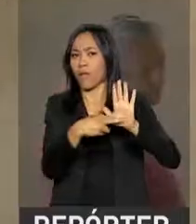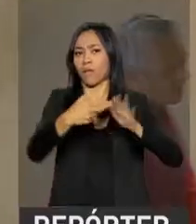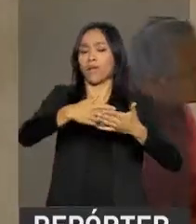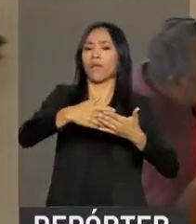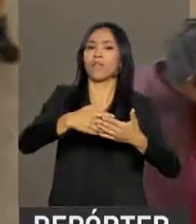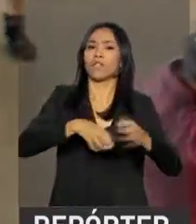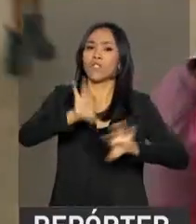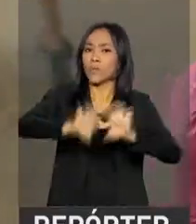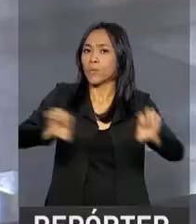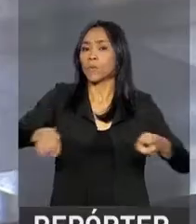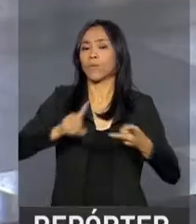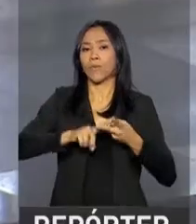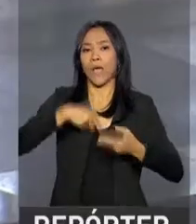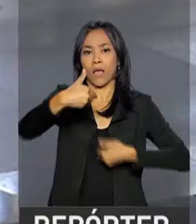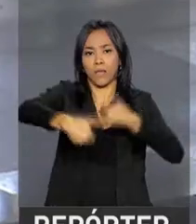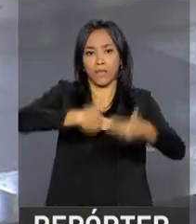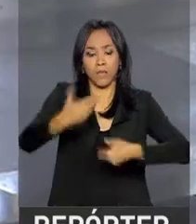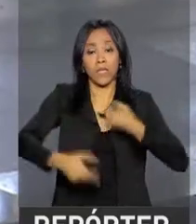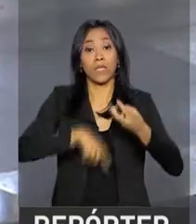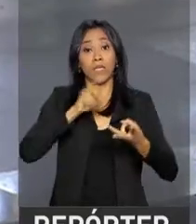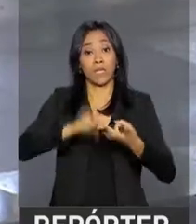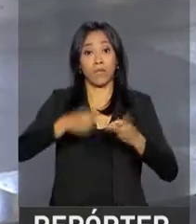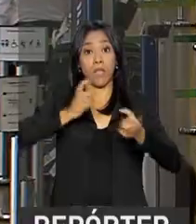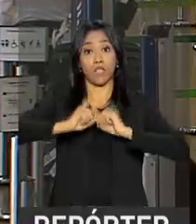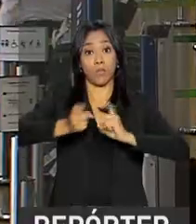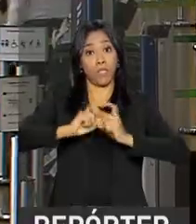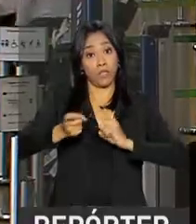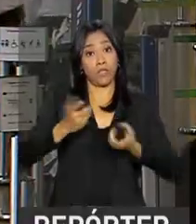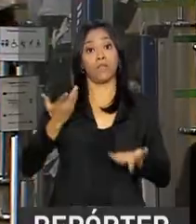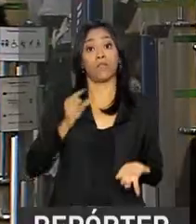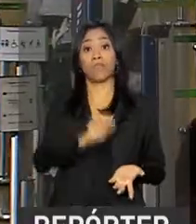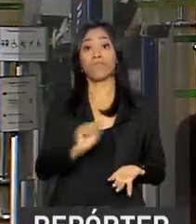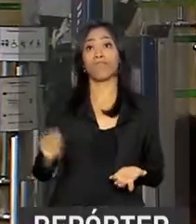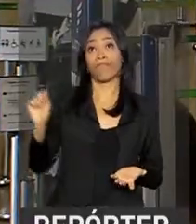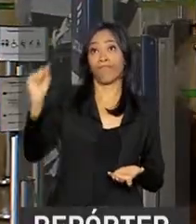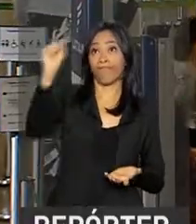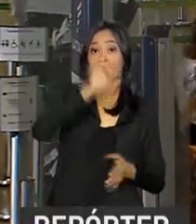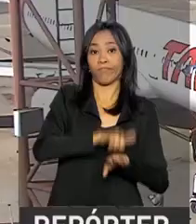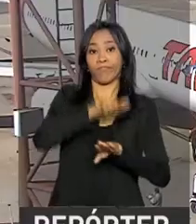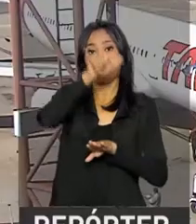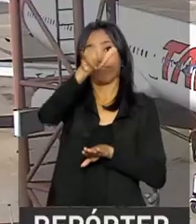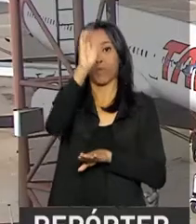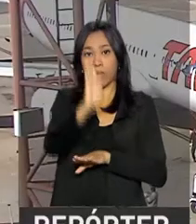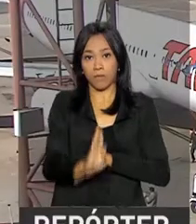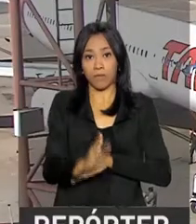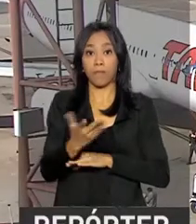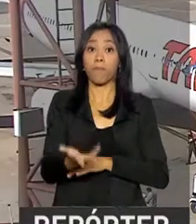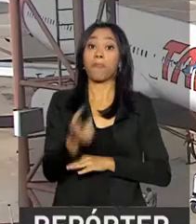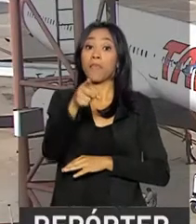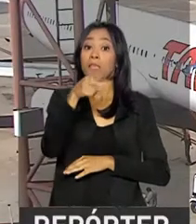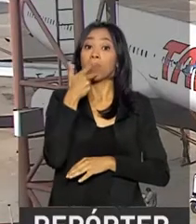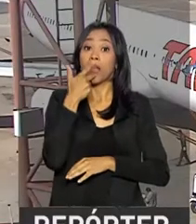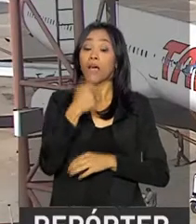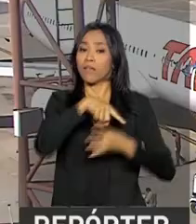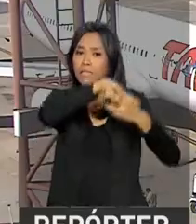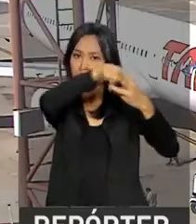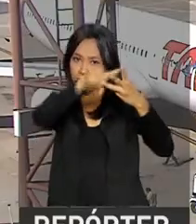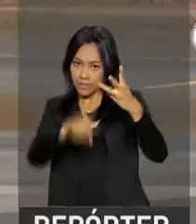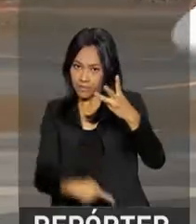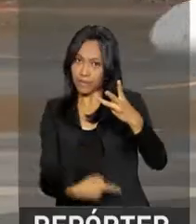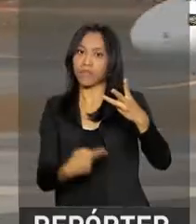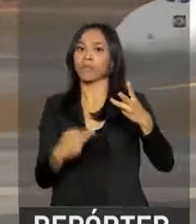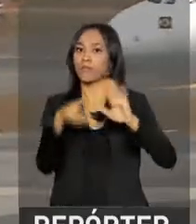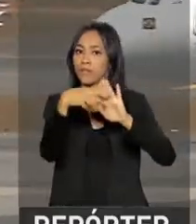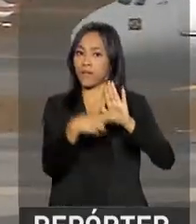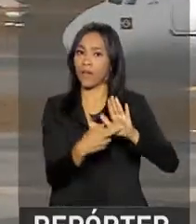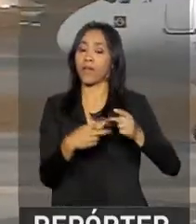atendimento, serviços e gestão dos aeroportos brasileiros. Os terminais foram classificados em três categorias: